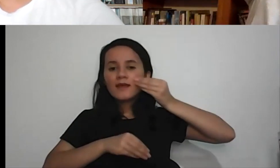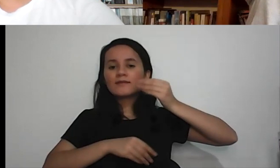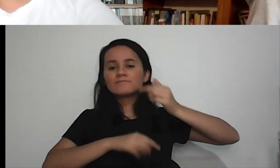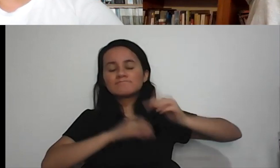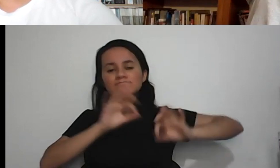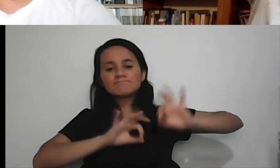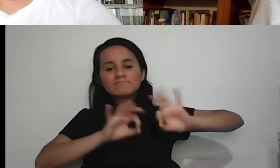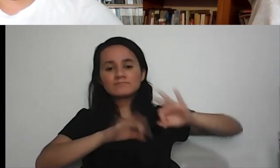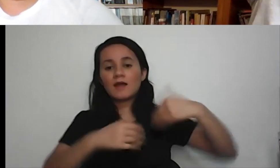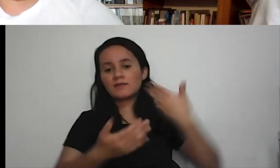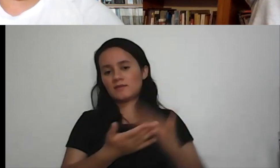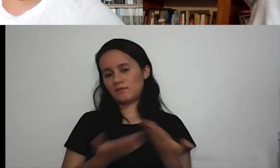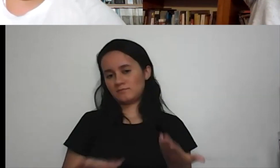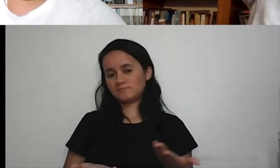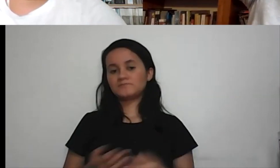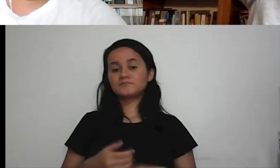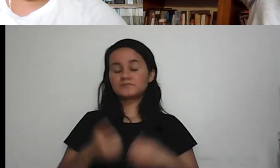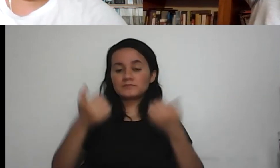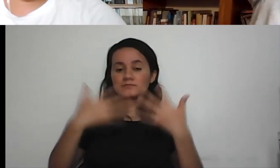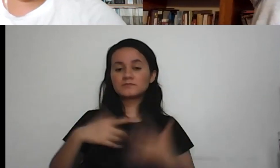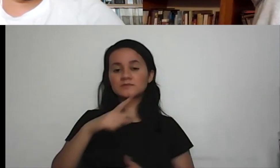tem um lance aqui